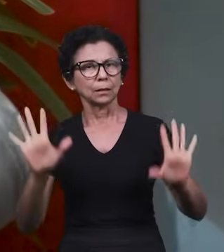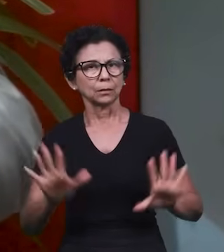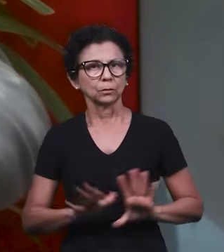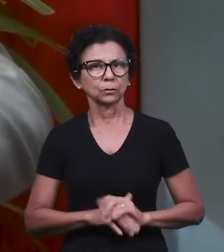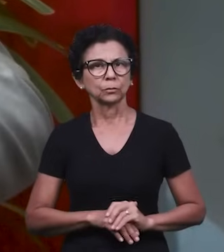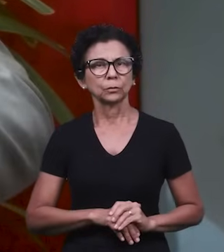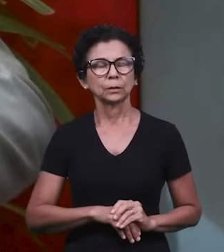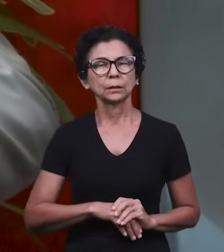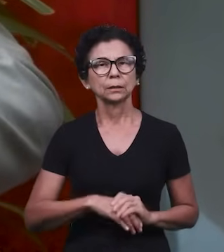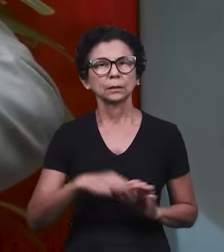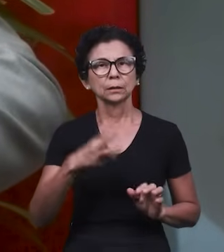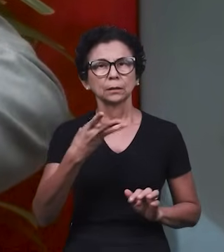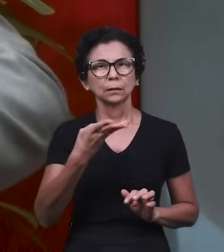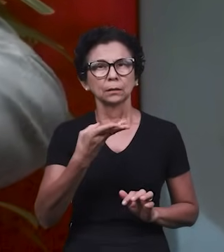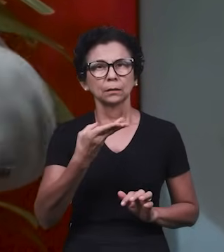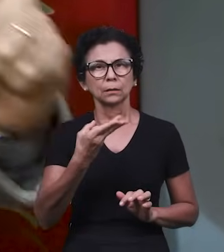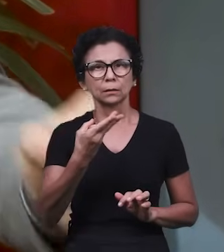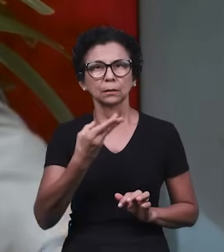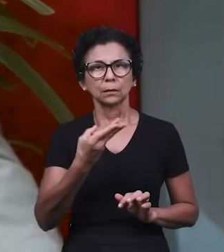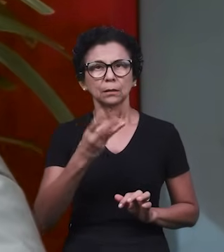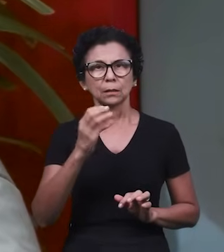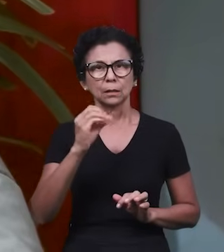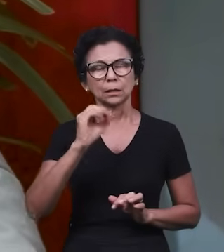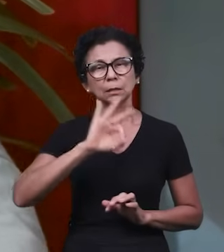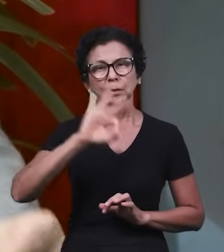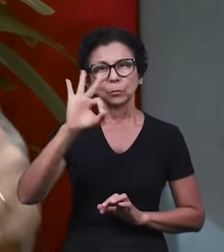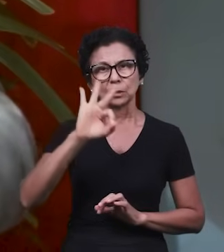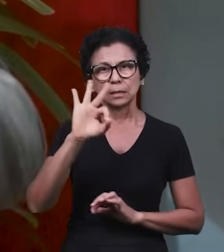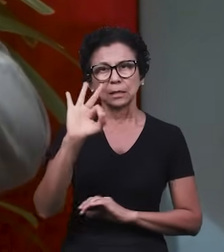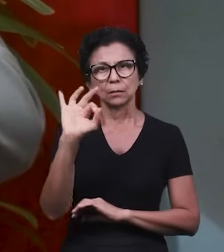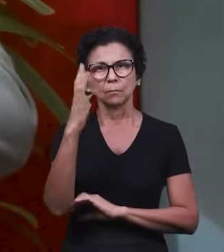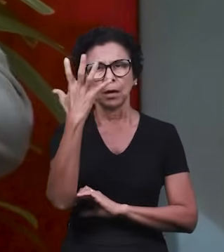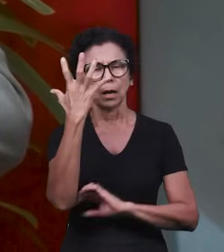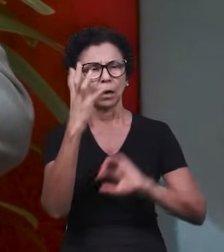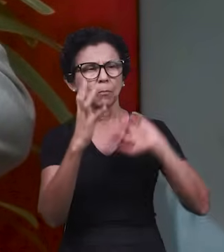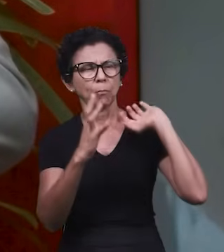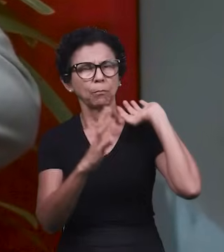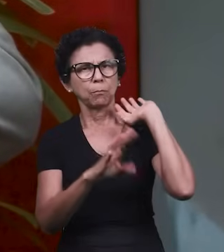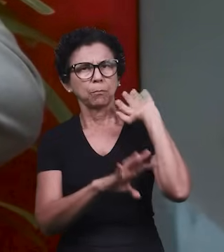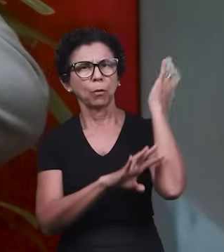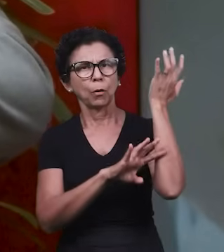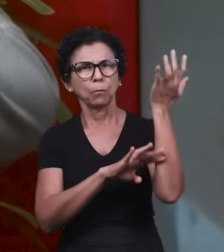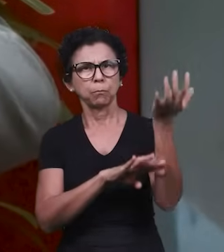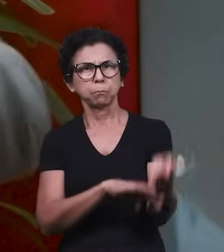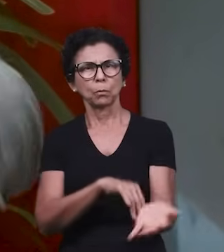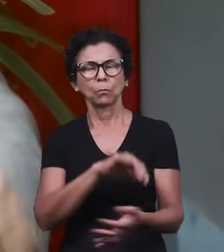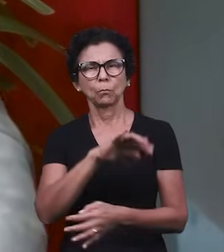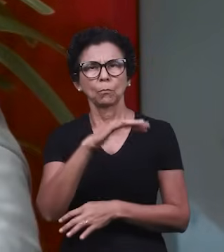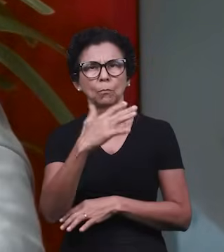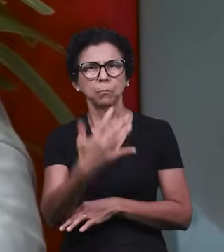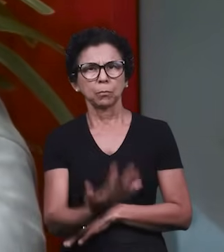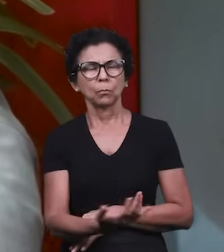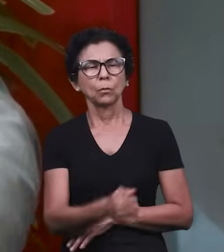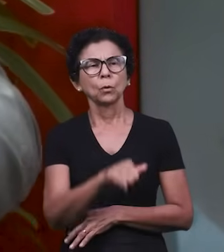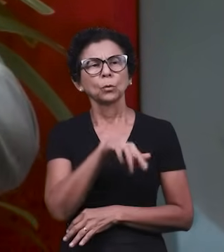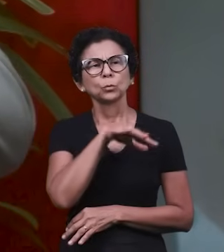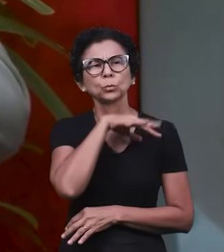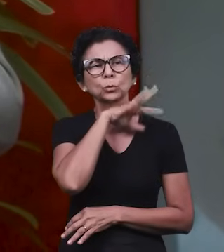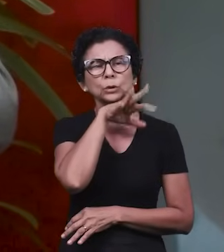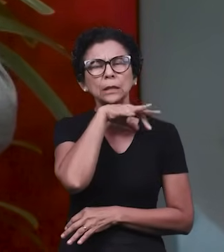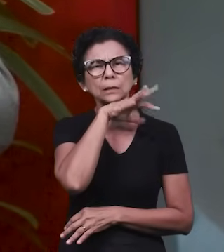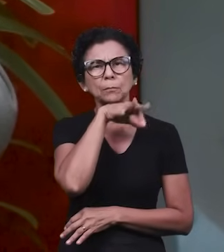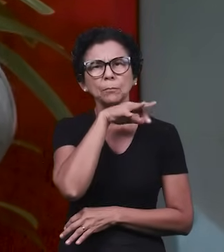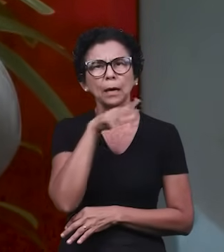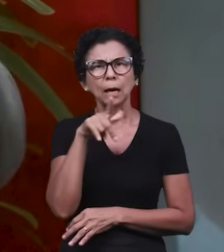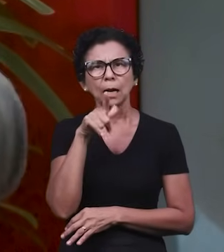terço do verde na terra. A Bíblia fala sobre um terço dos animais marinhos. A Bíblia